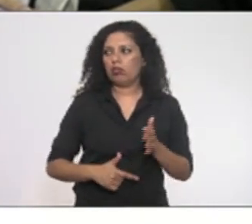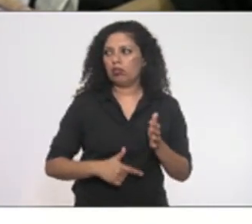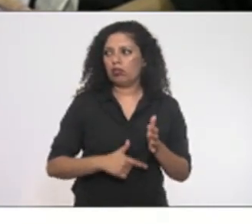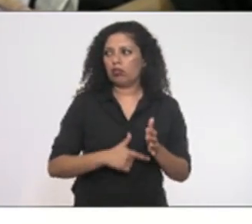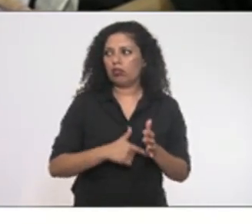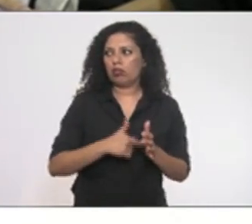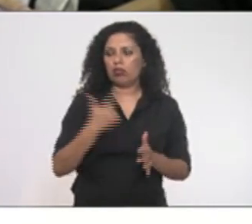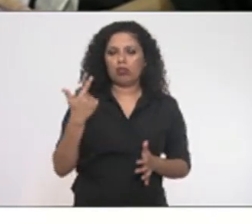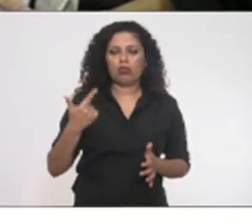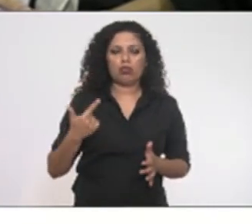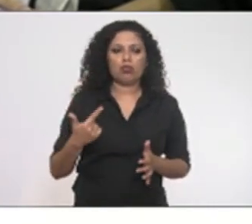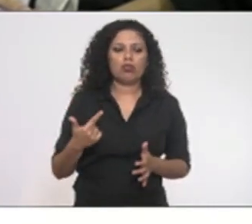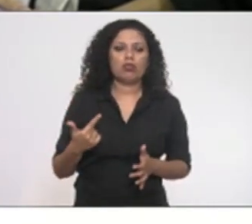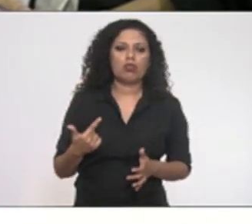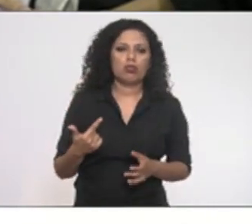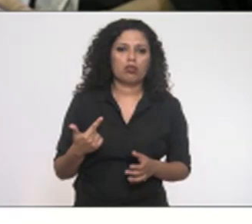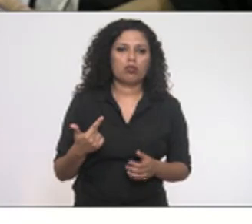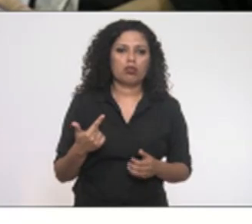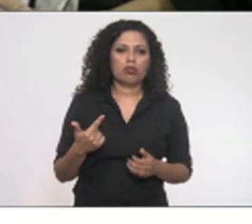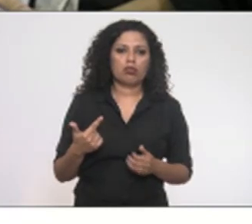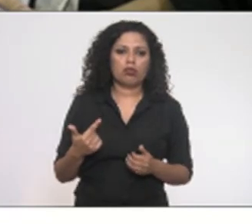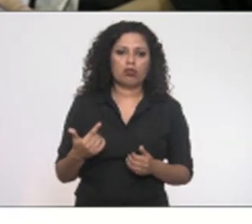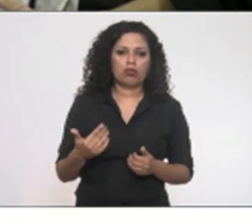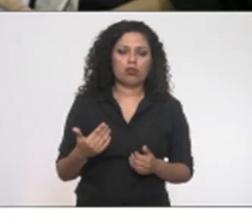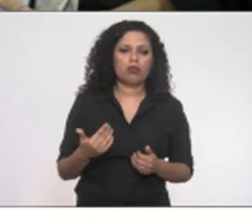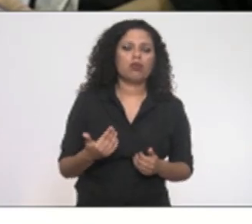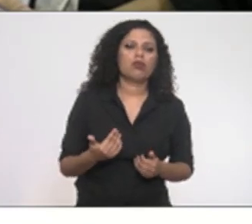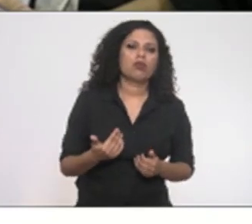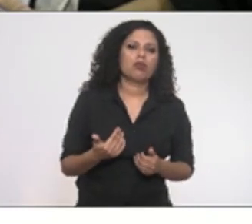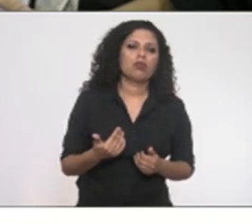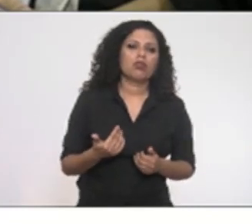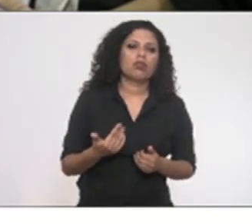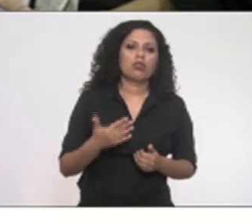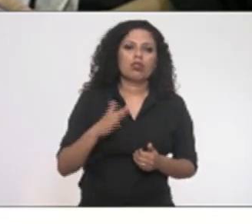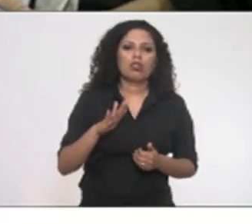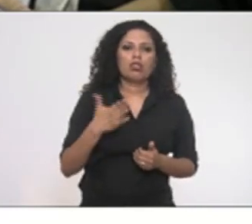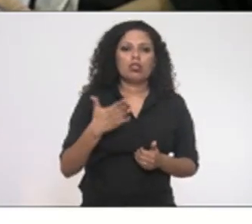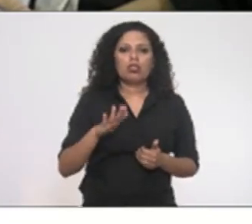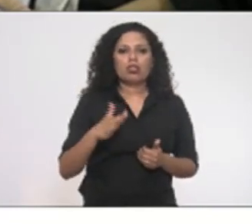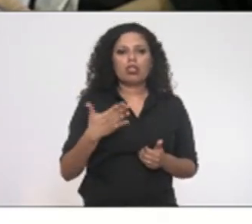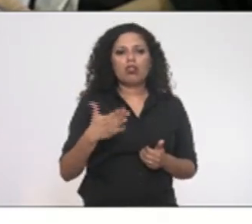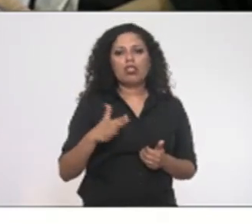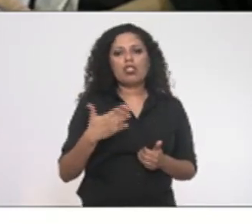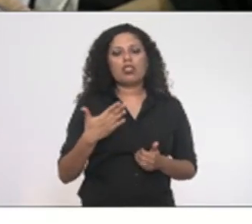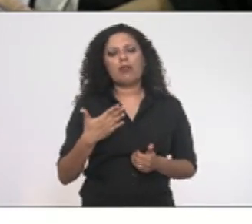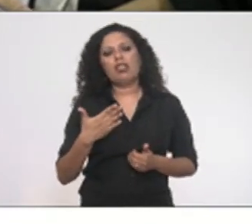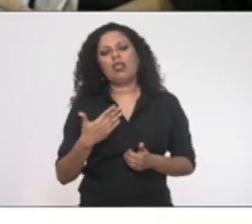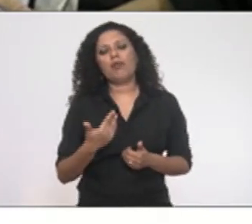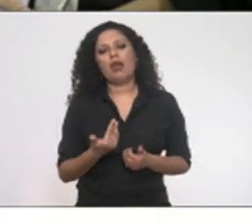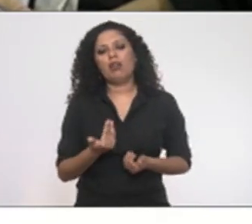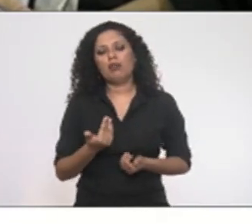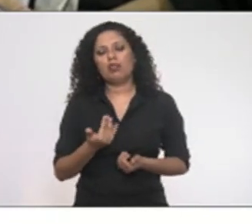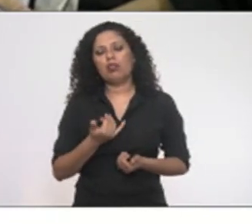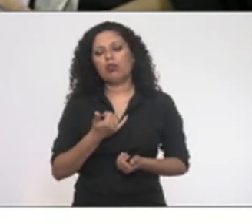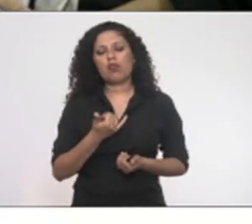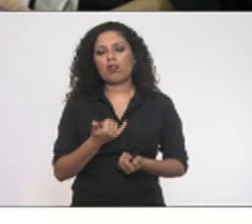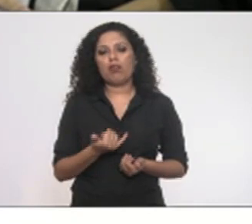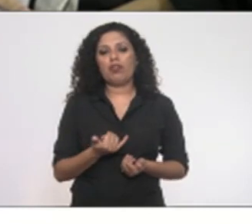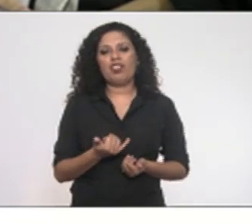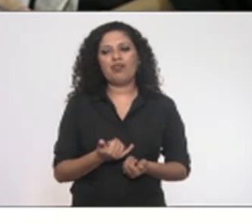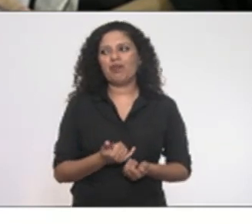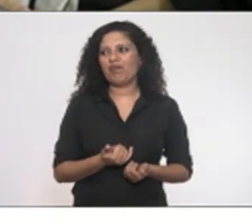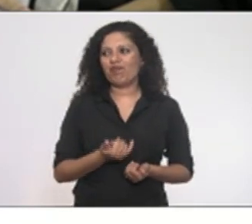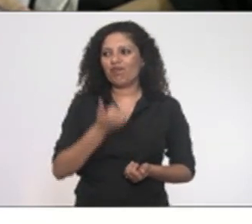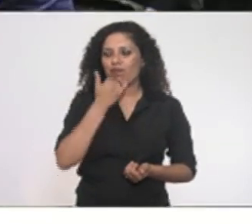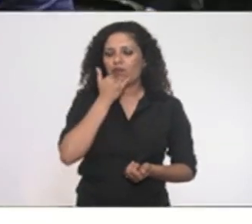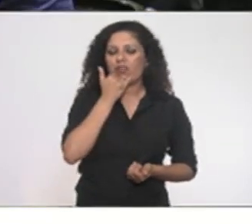tem espaço para ter, com todo o crescimento do pré-sal, nos próximos 10, 12 anos, mais 3 rotas de escoamento. Na CPI da